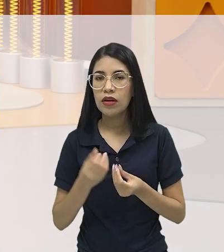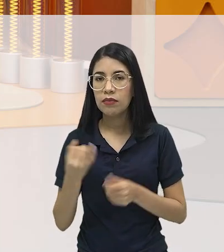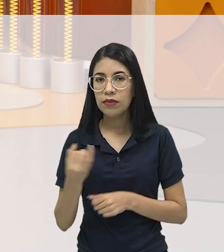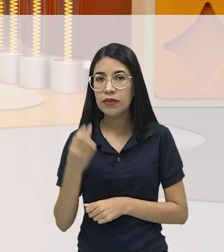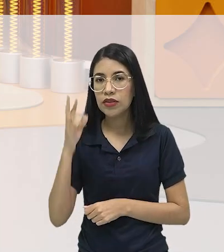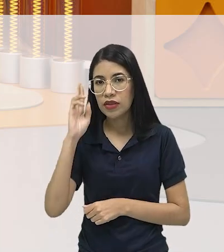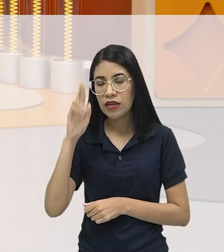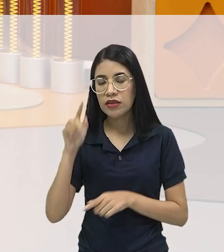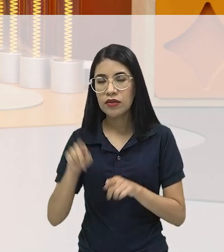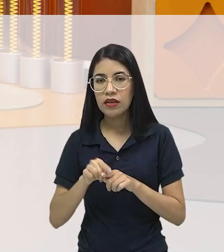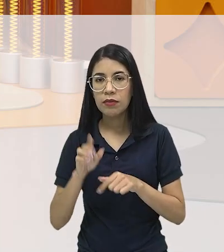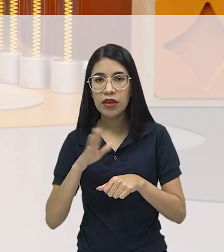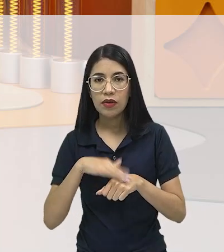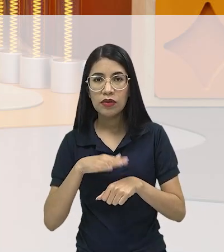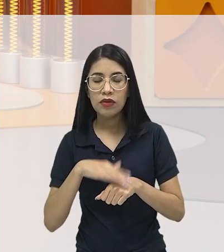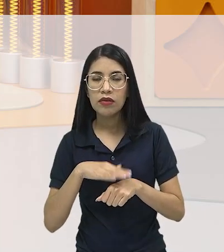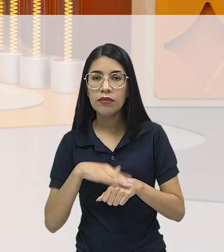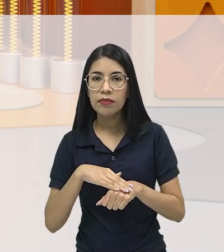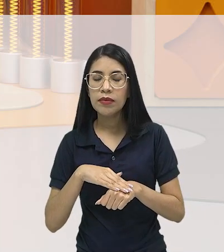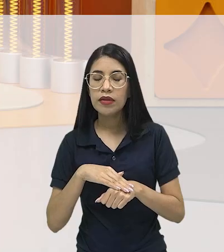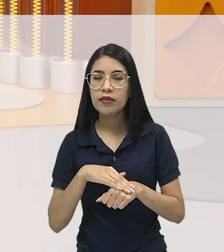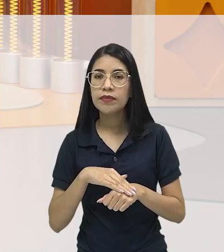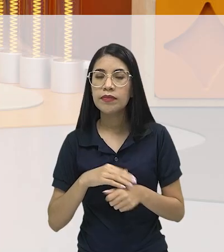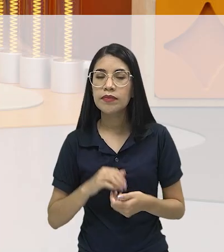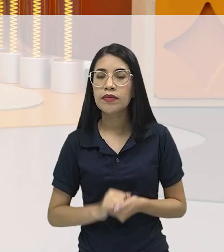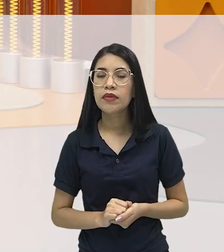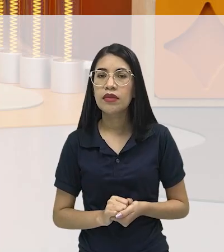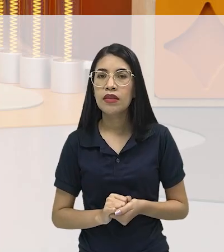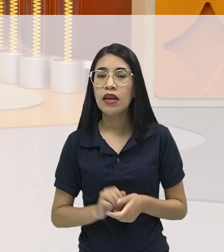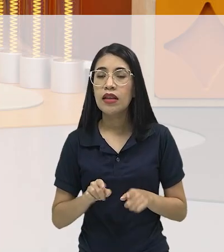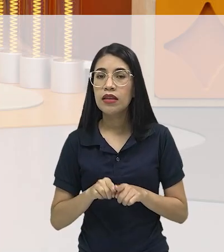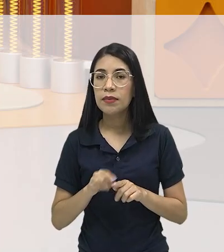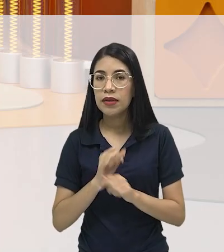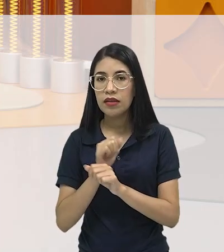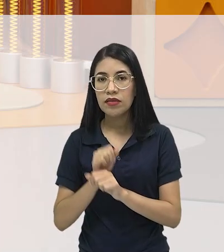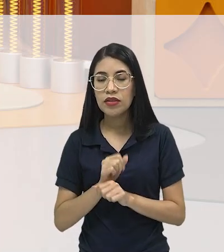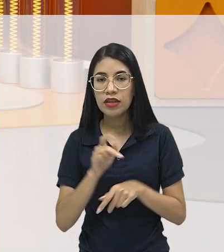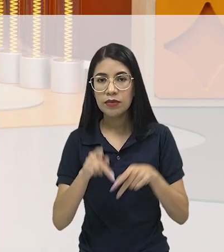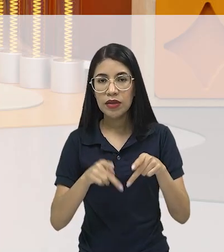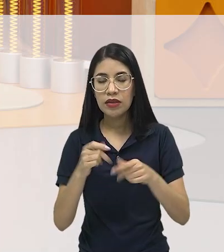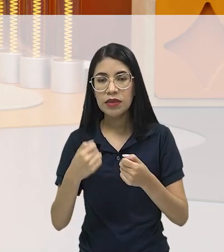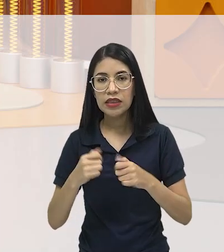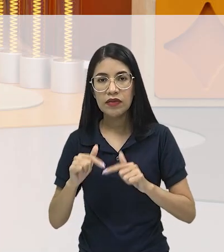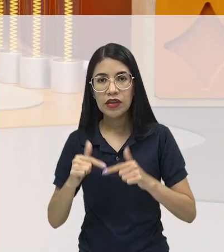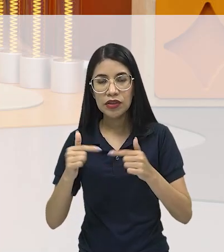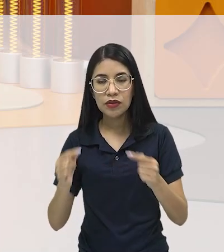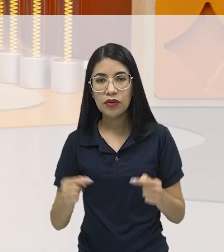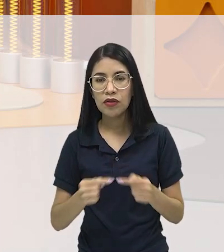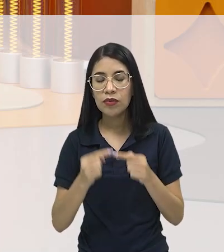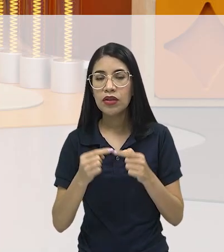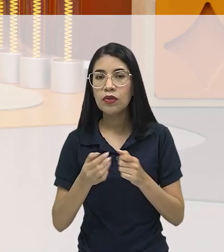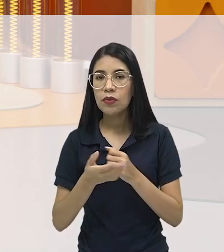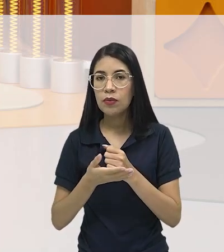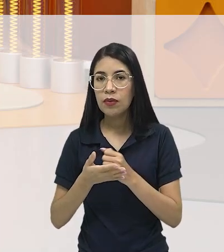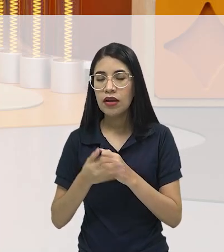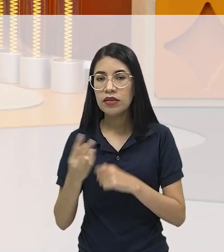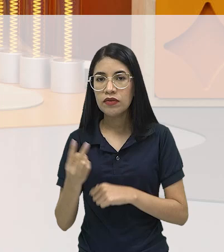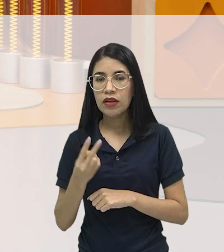da autonomia moral. Defendeu a ideia de que as pessoas devem agir de acordo com